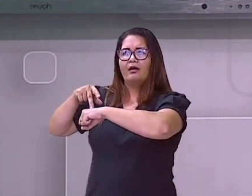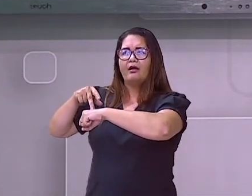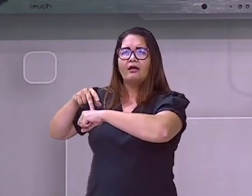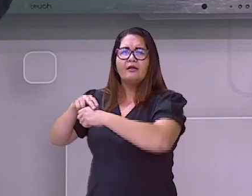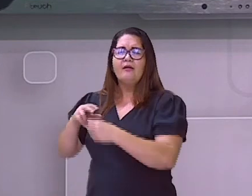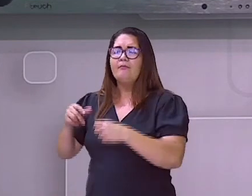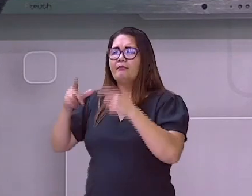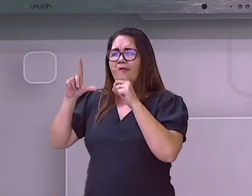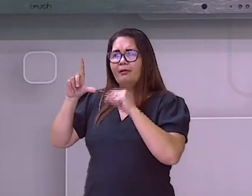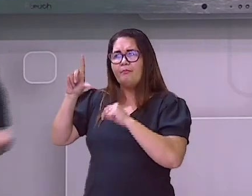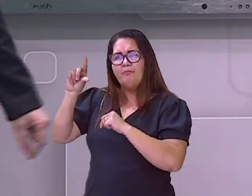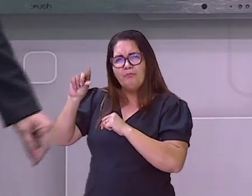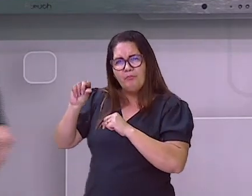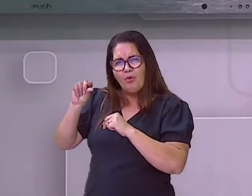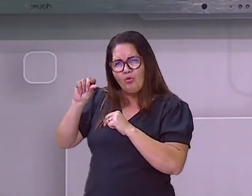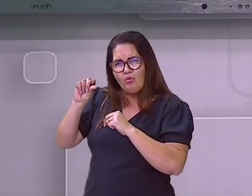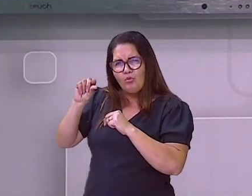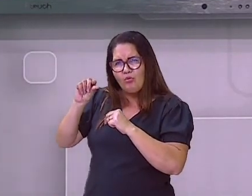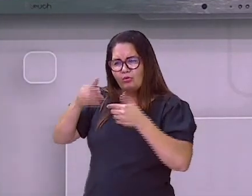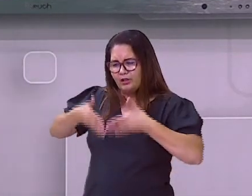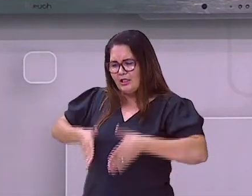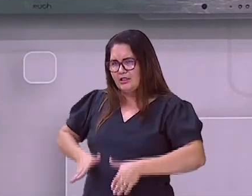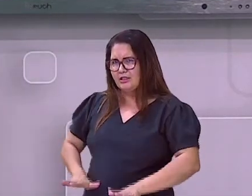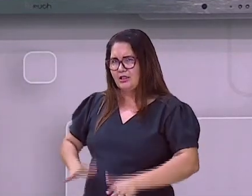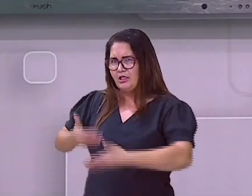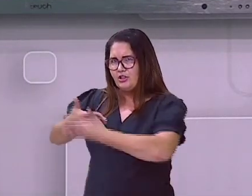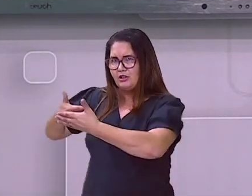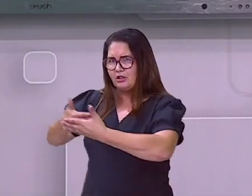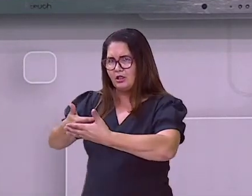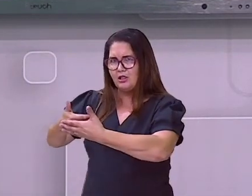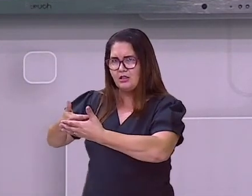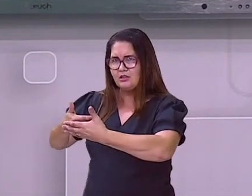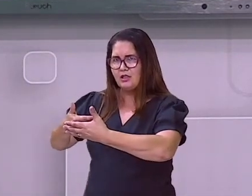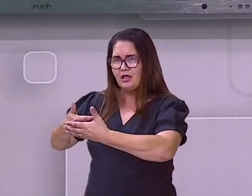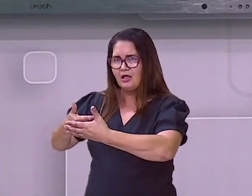gera sérios problemas sociais.